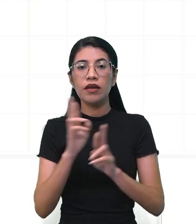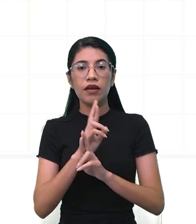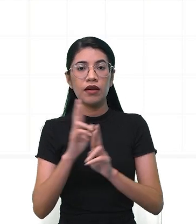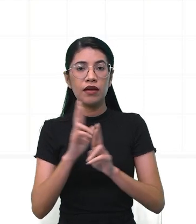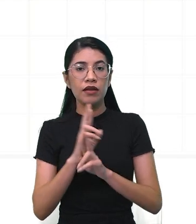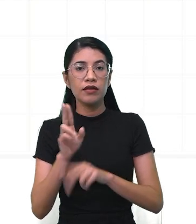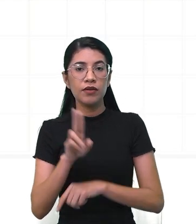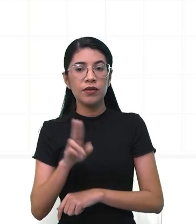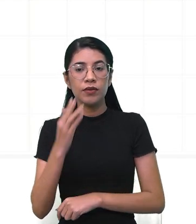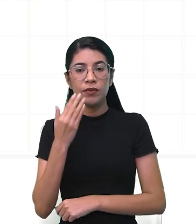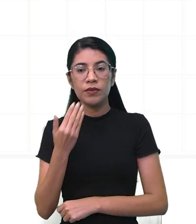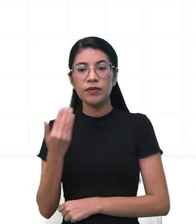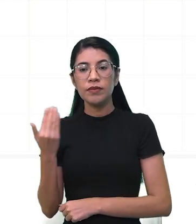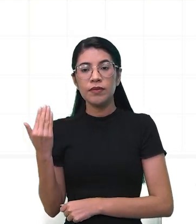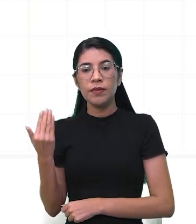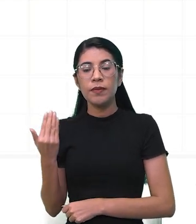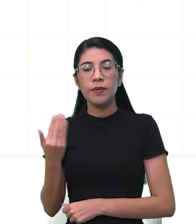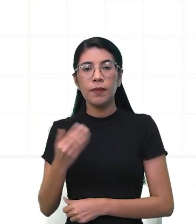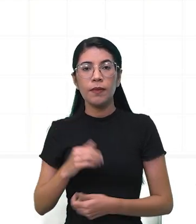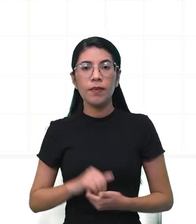aqui.